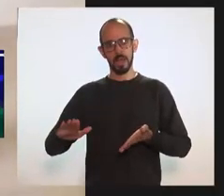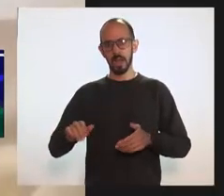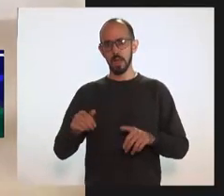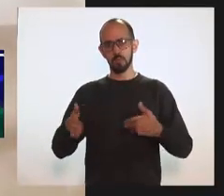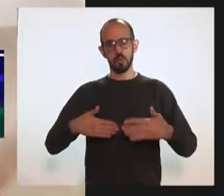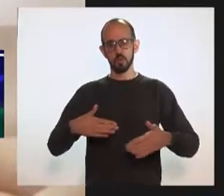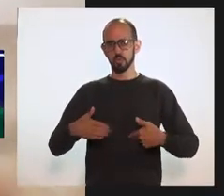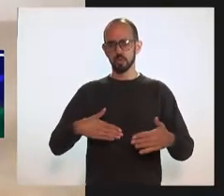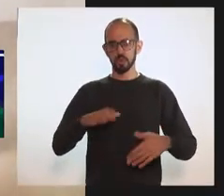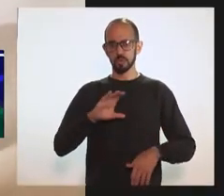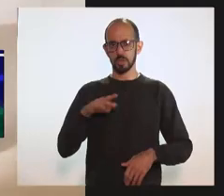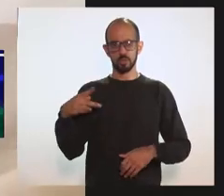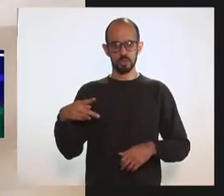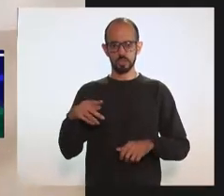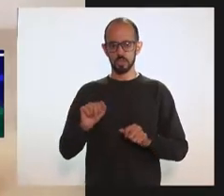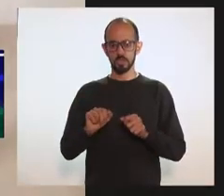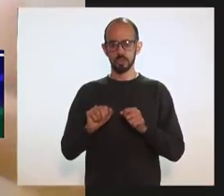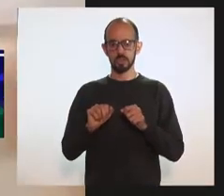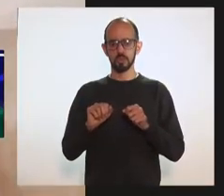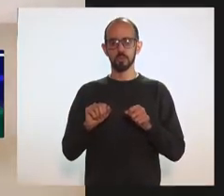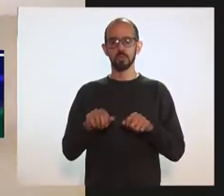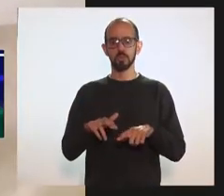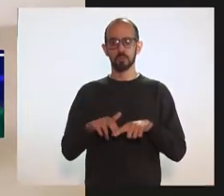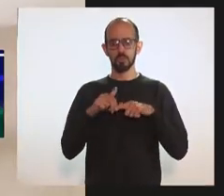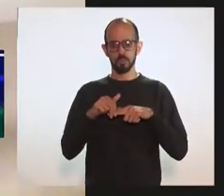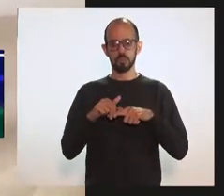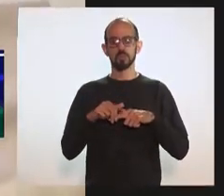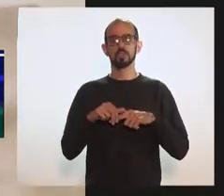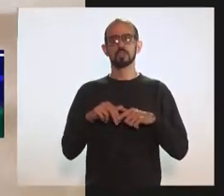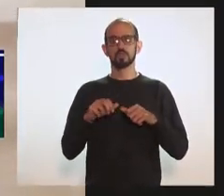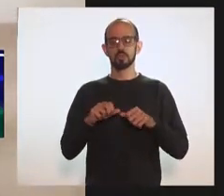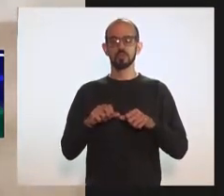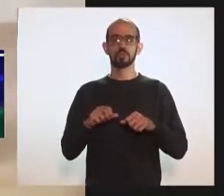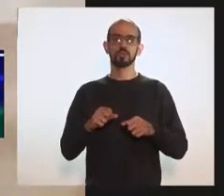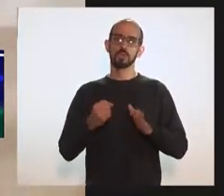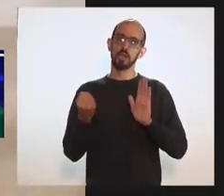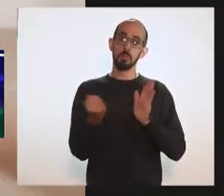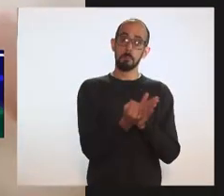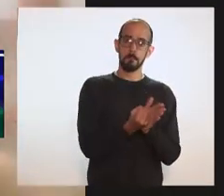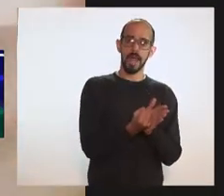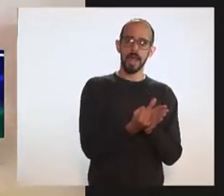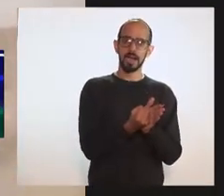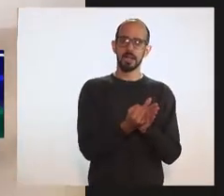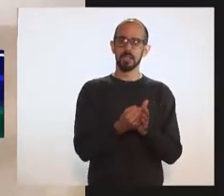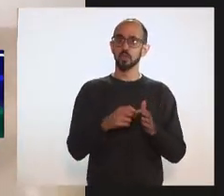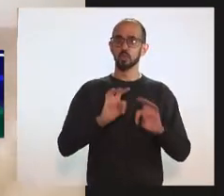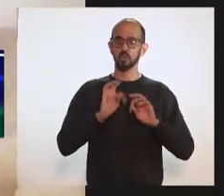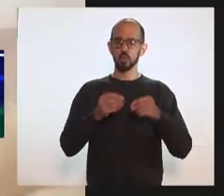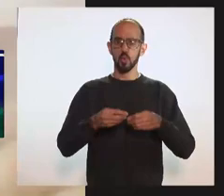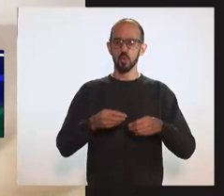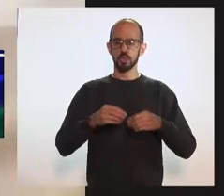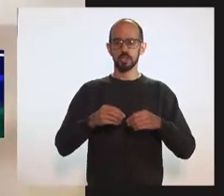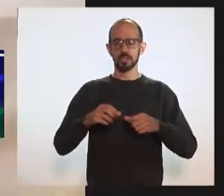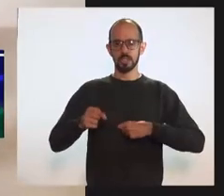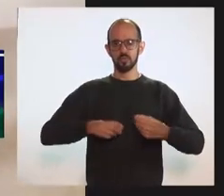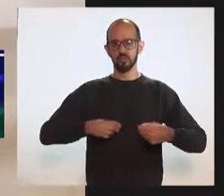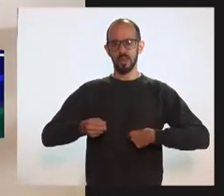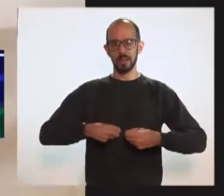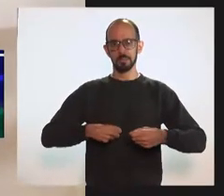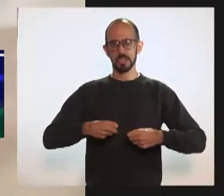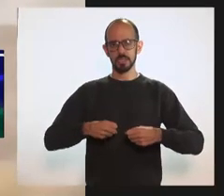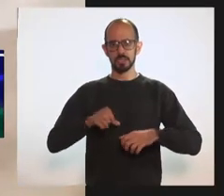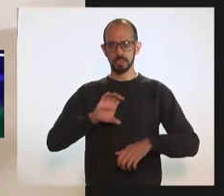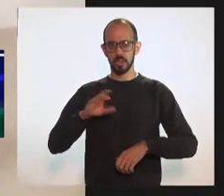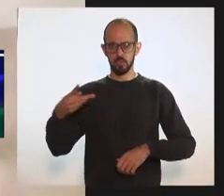também na ST das grandes cervejarias. E o que existe é um comprometimento por parte da